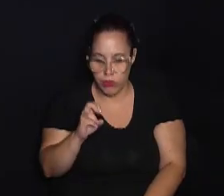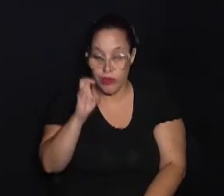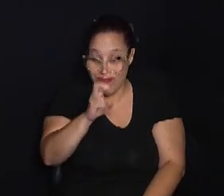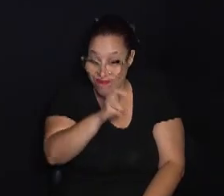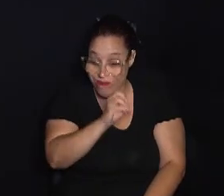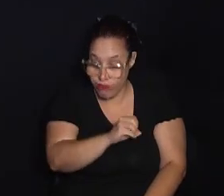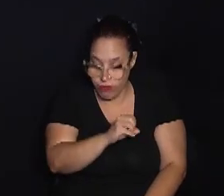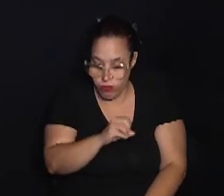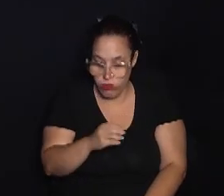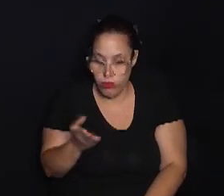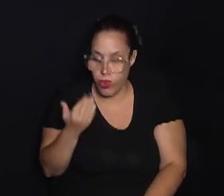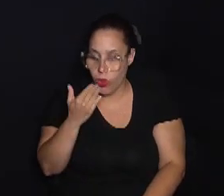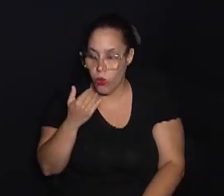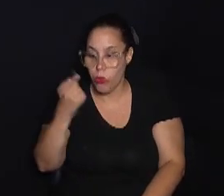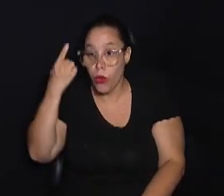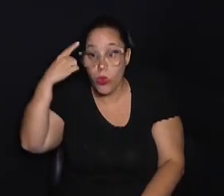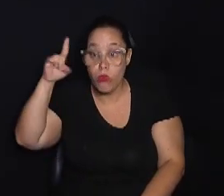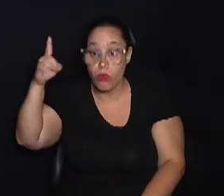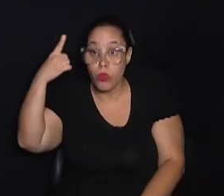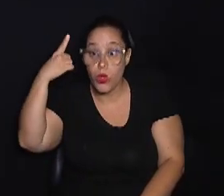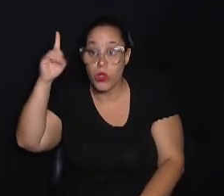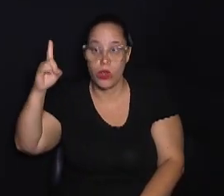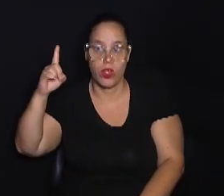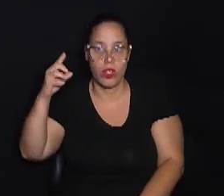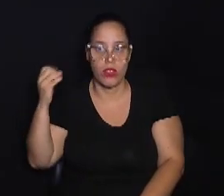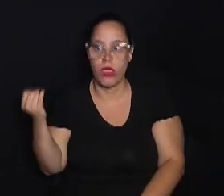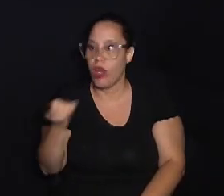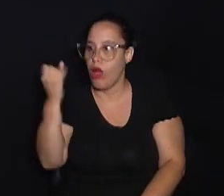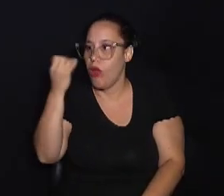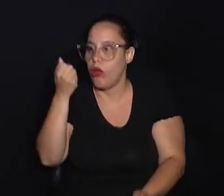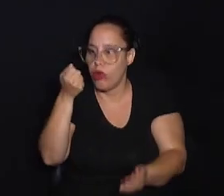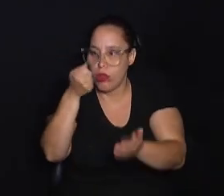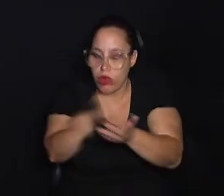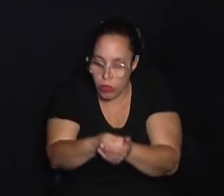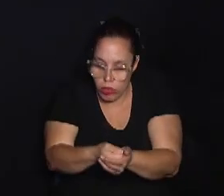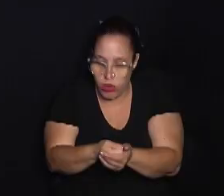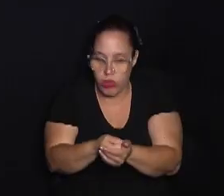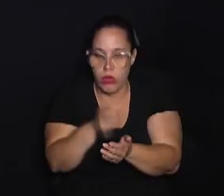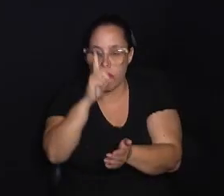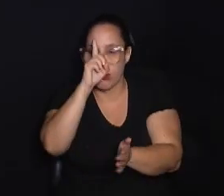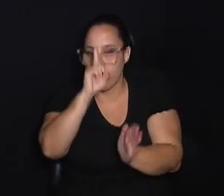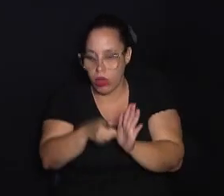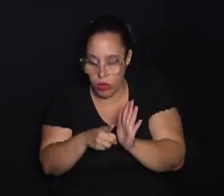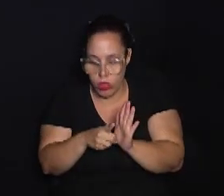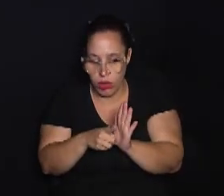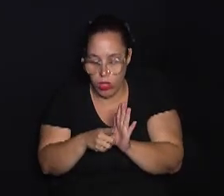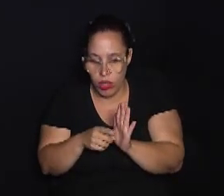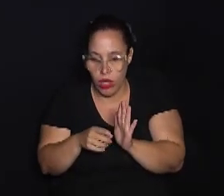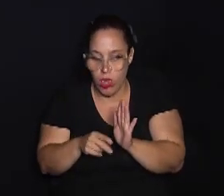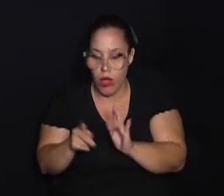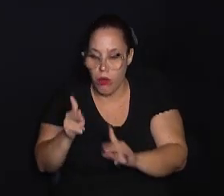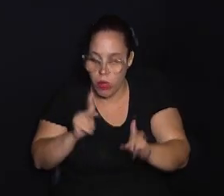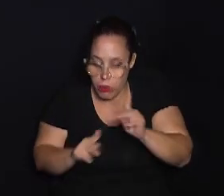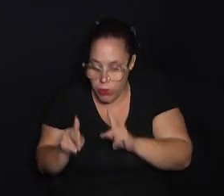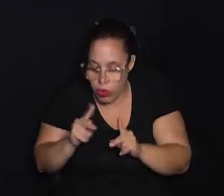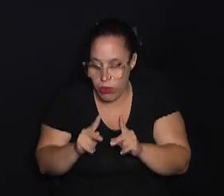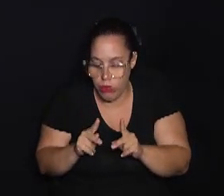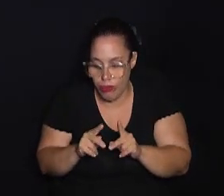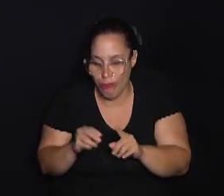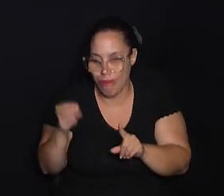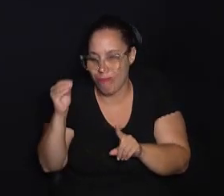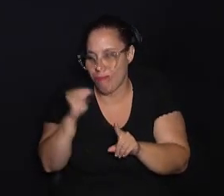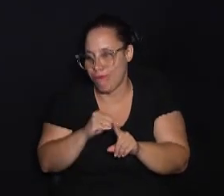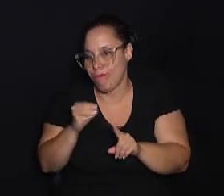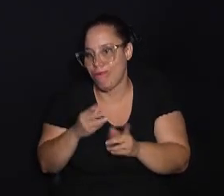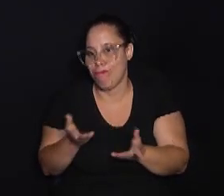dia. Isso é muito importante para, né, garantir ali esse direito às pessoas que estão nessas situações